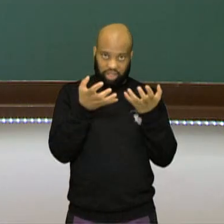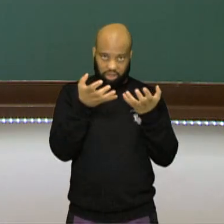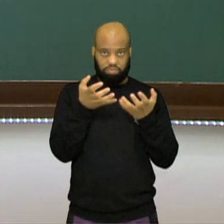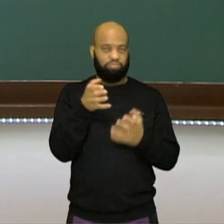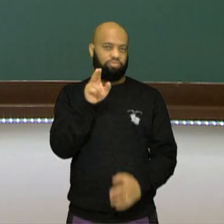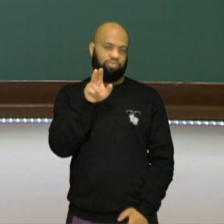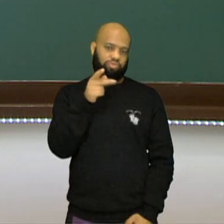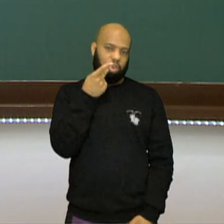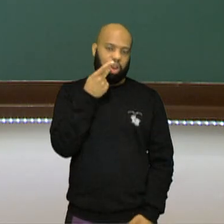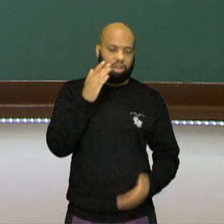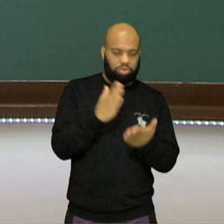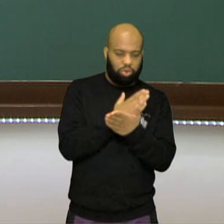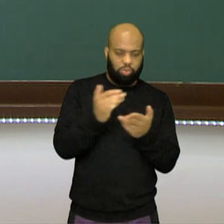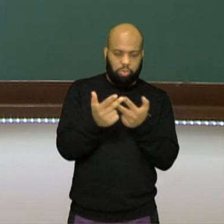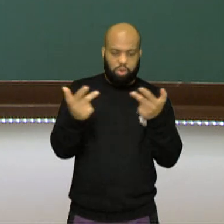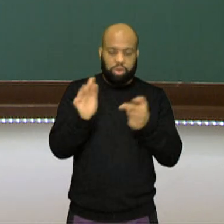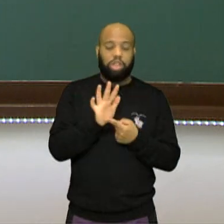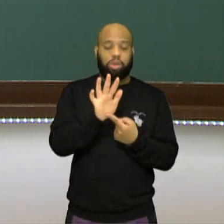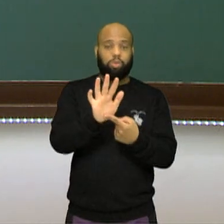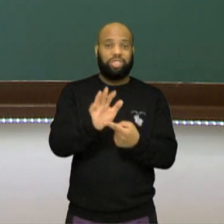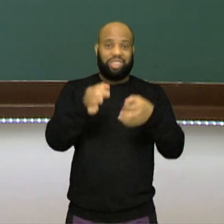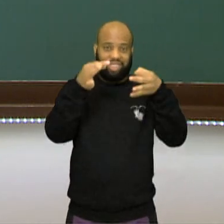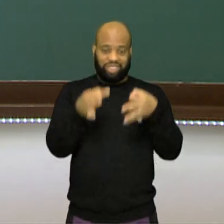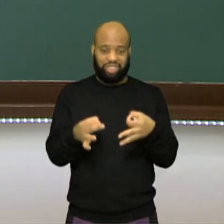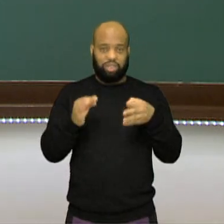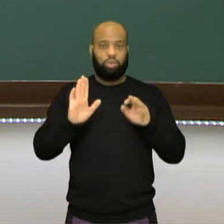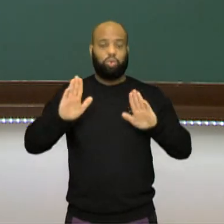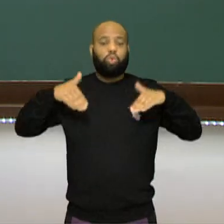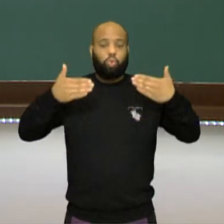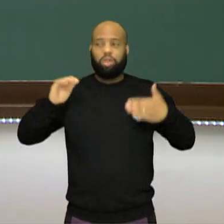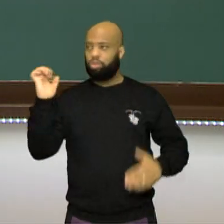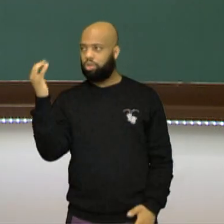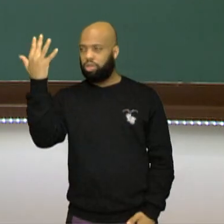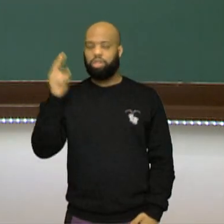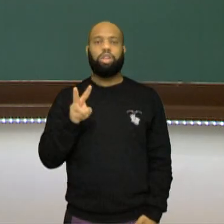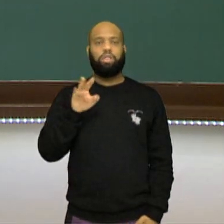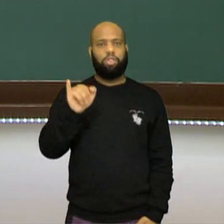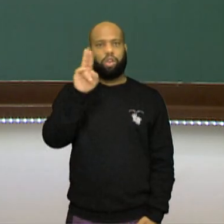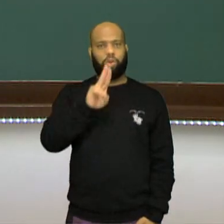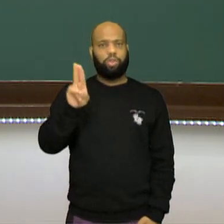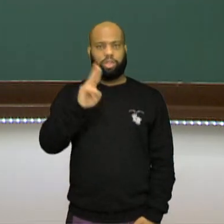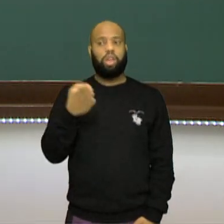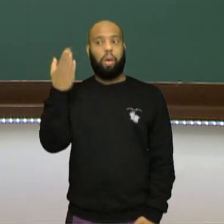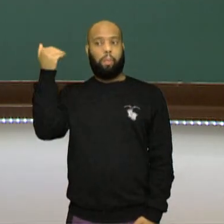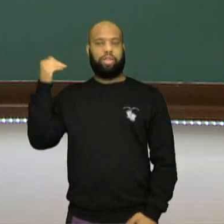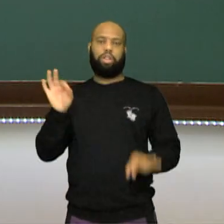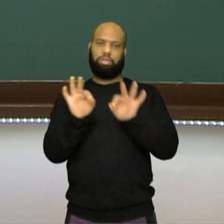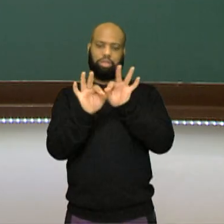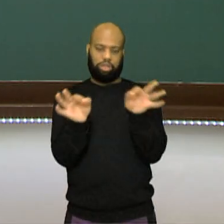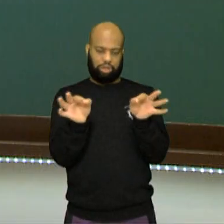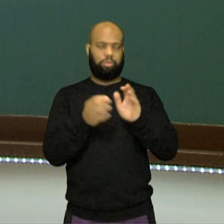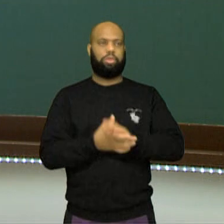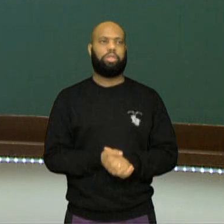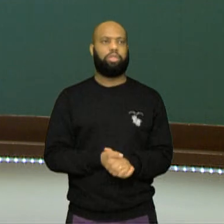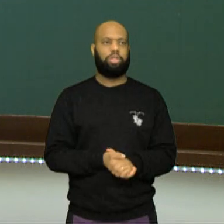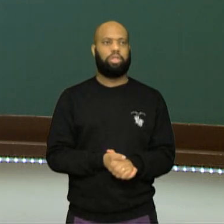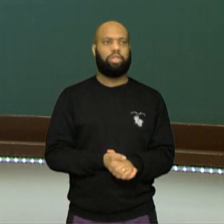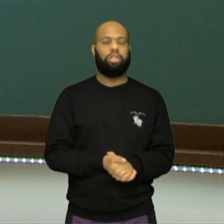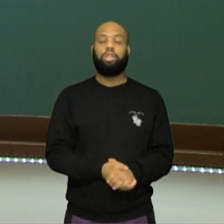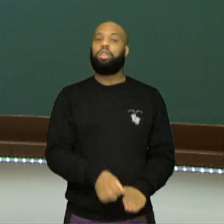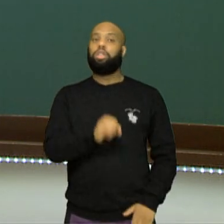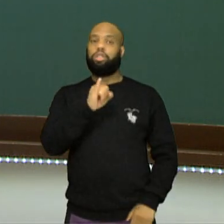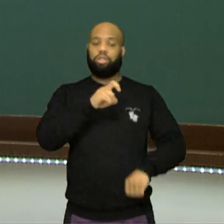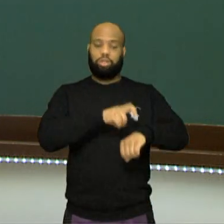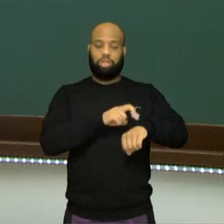alguma coisa definindo quando que ela aconteceu, então você utiliza o passado simples. Veja aqui, ó. Se o tempo em que a